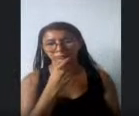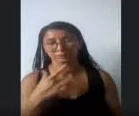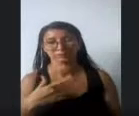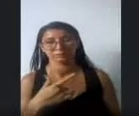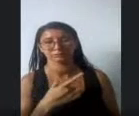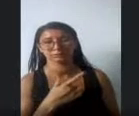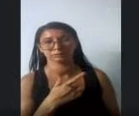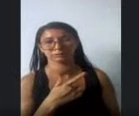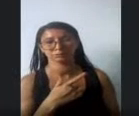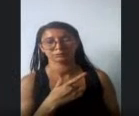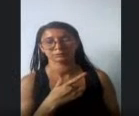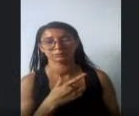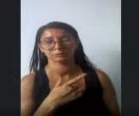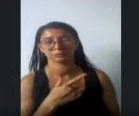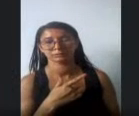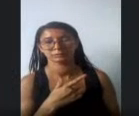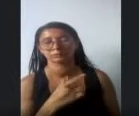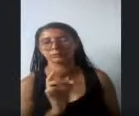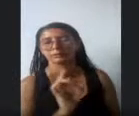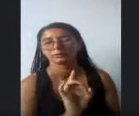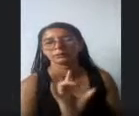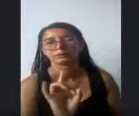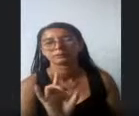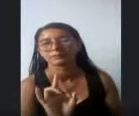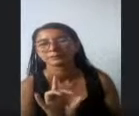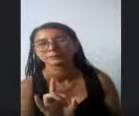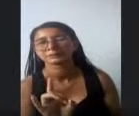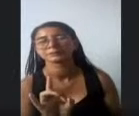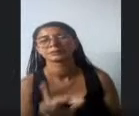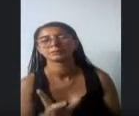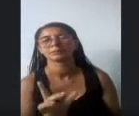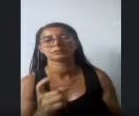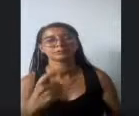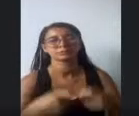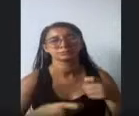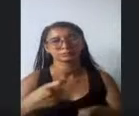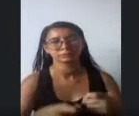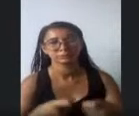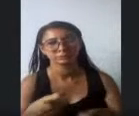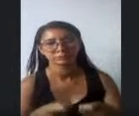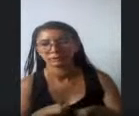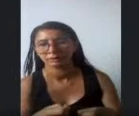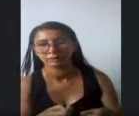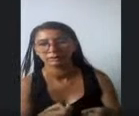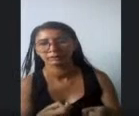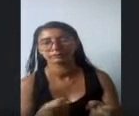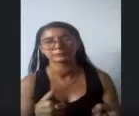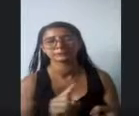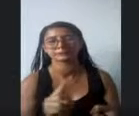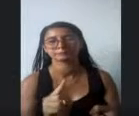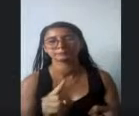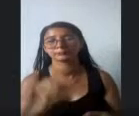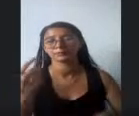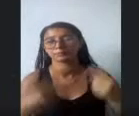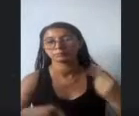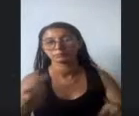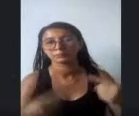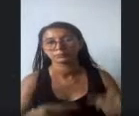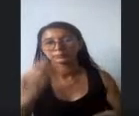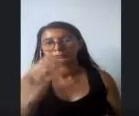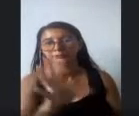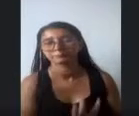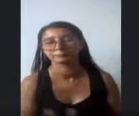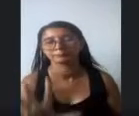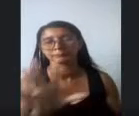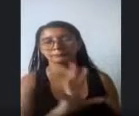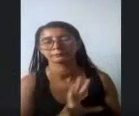restringe único e exclusivamente às questões da sexualidade e da reprodução. Né? Eu acho que a Política Nacional de Saúde Integral do Homem,